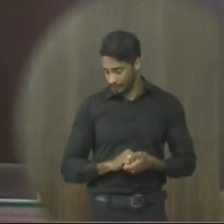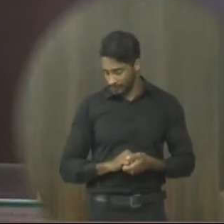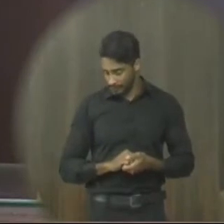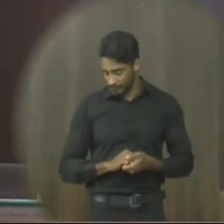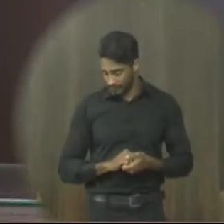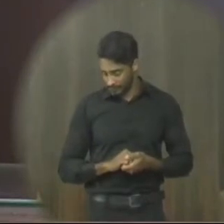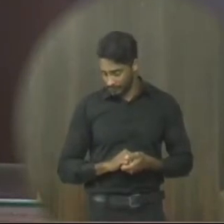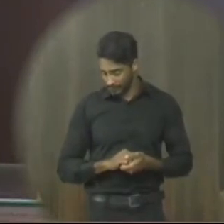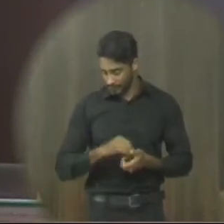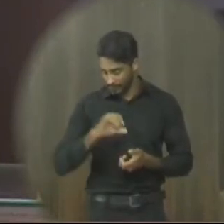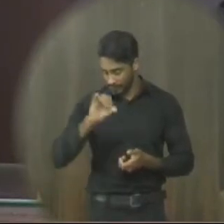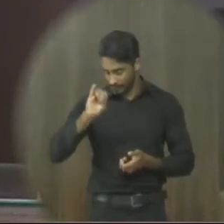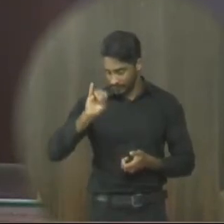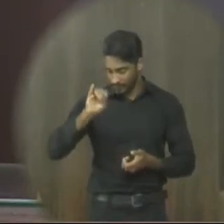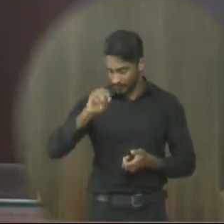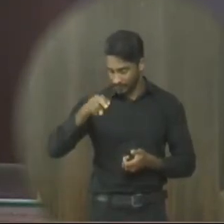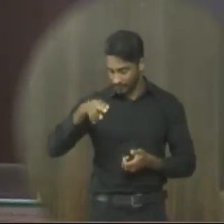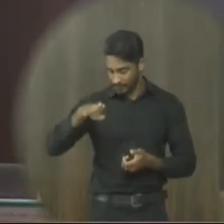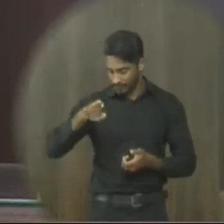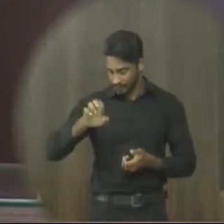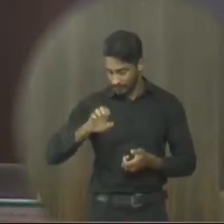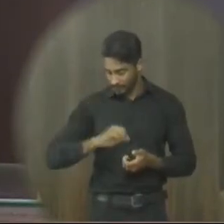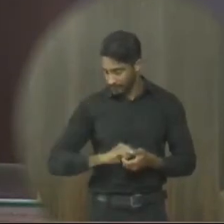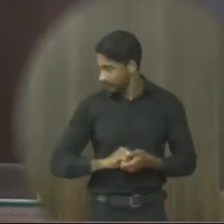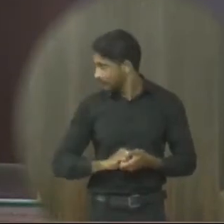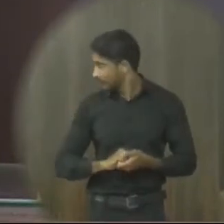2022. Islando Pedro, vereadora.